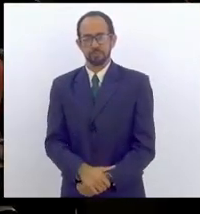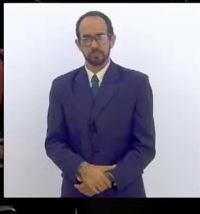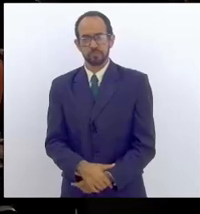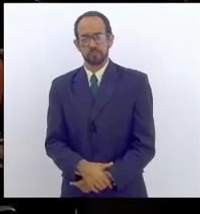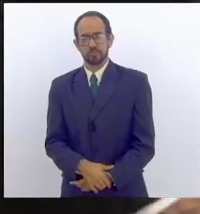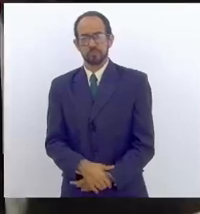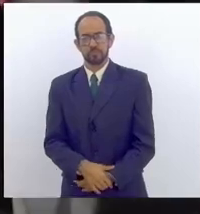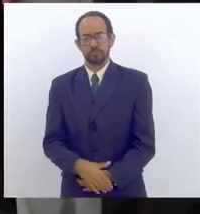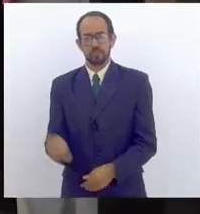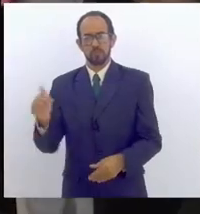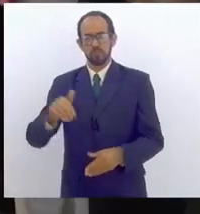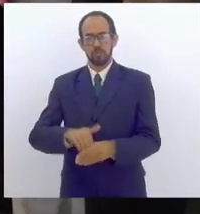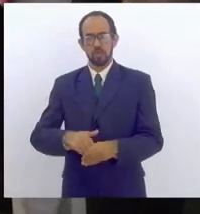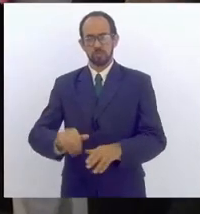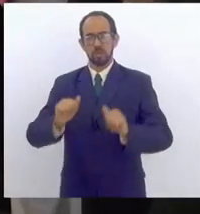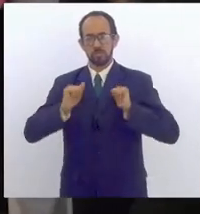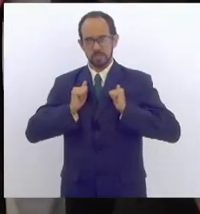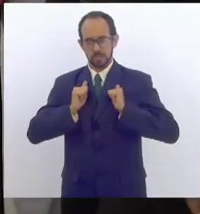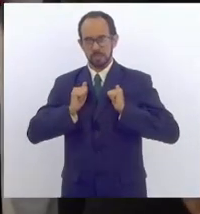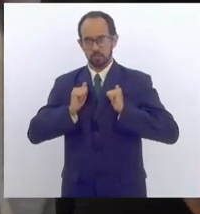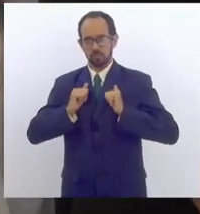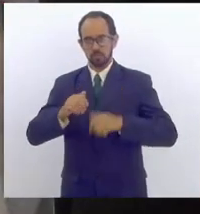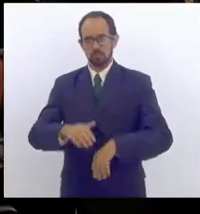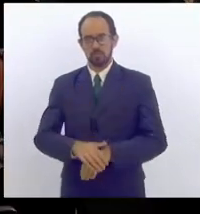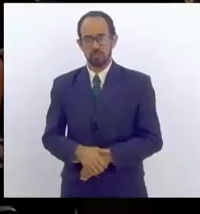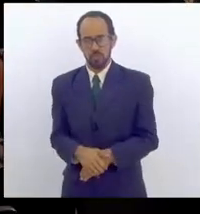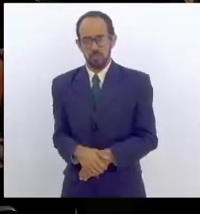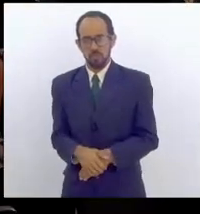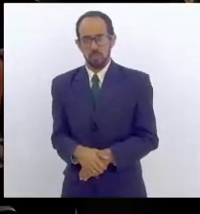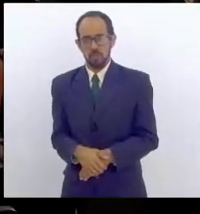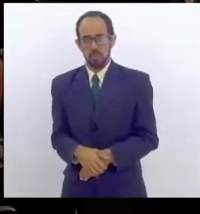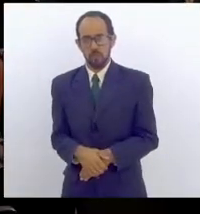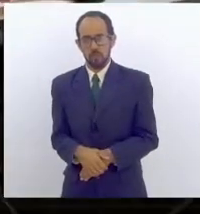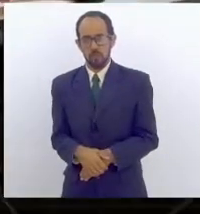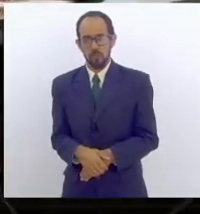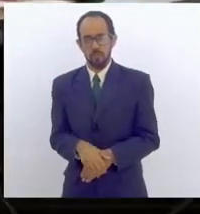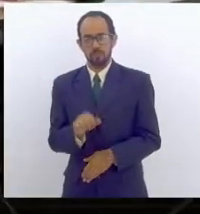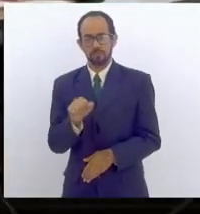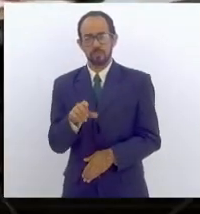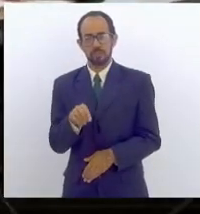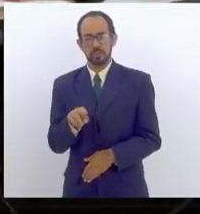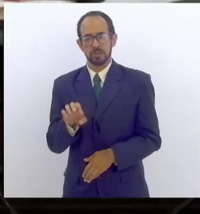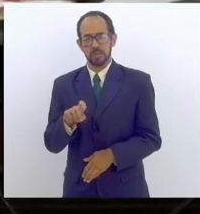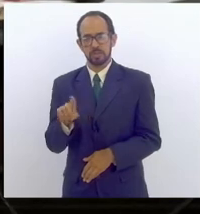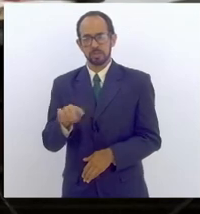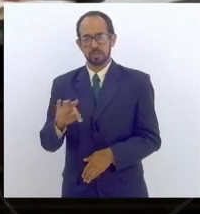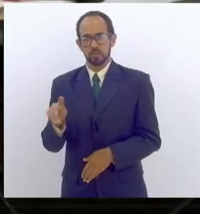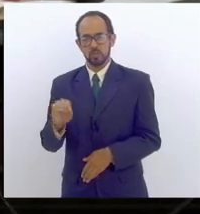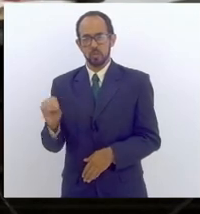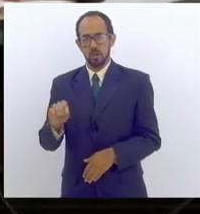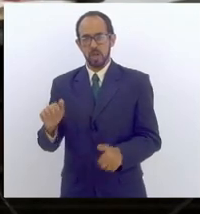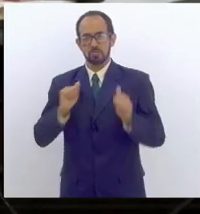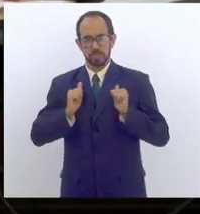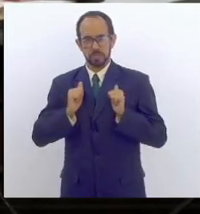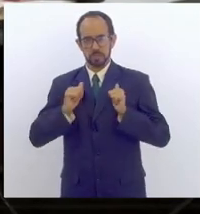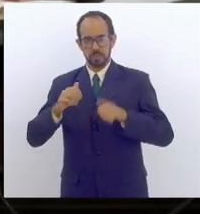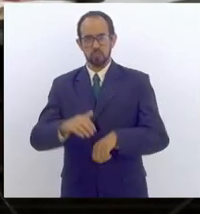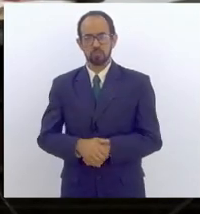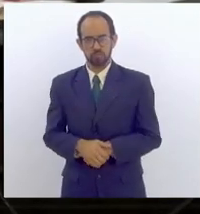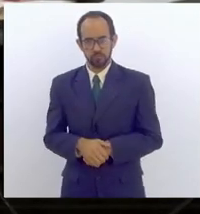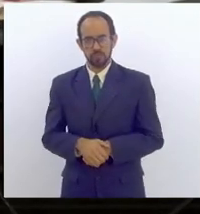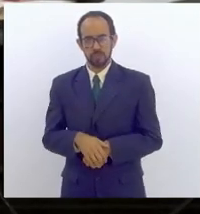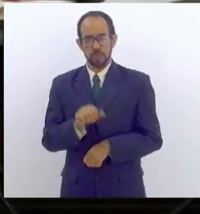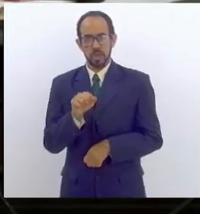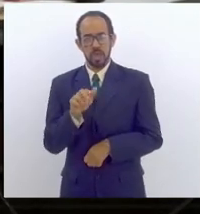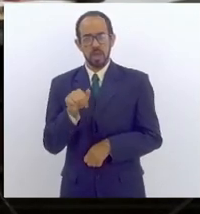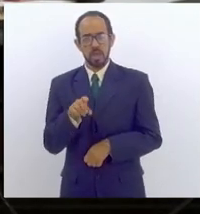Eu voto pela abstenção, presidente. Deputado Andrezinho Siciliano, abstenção. Deputado André